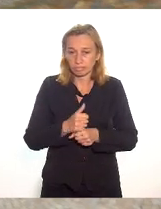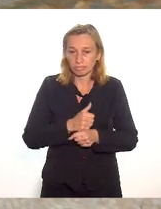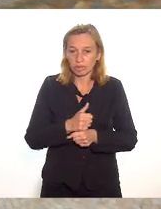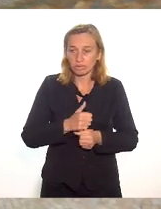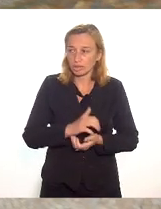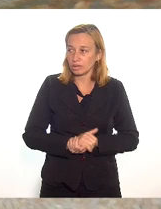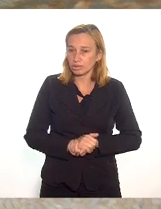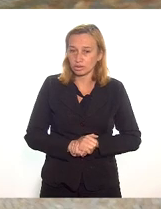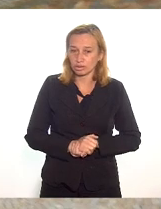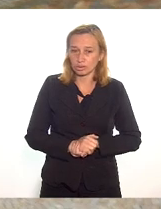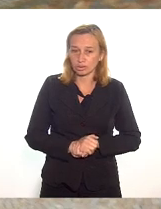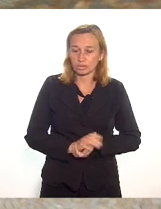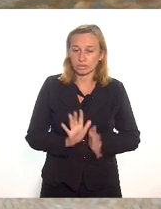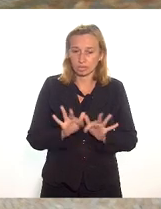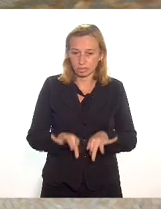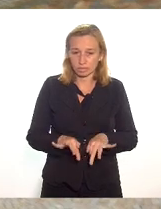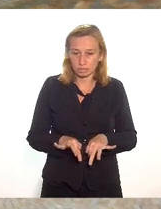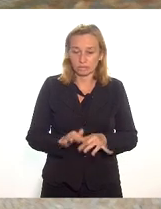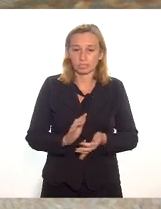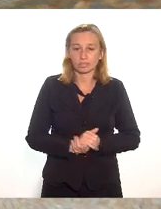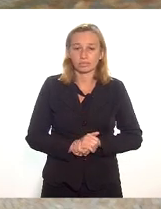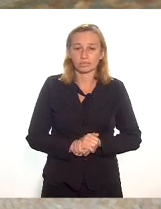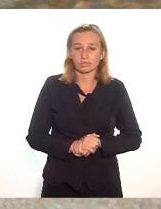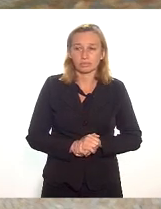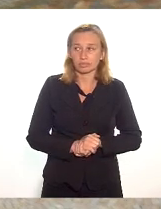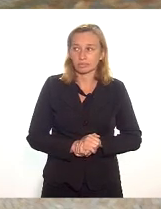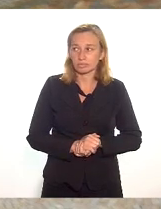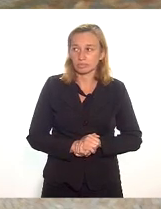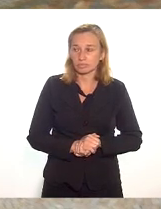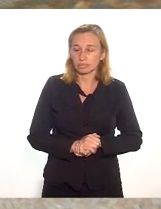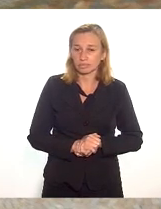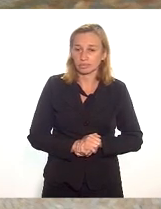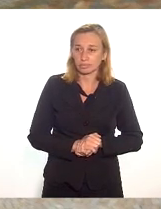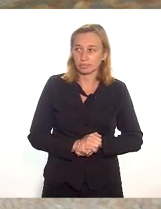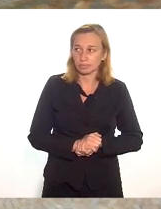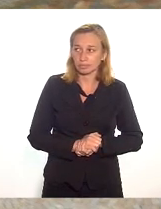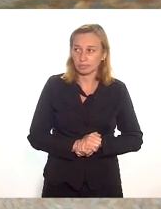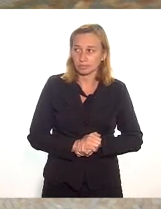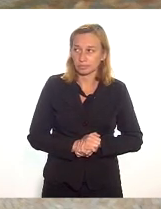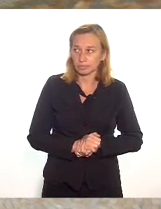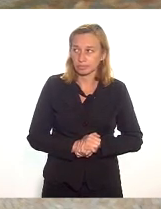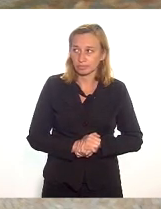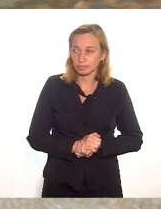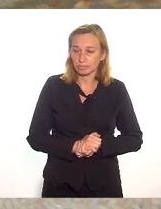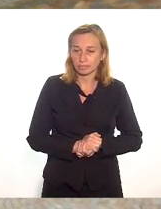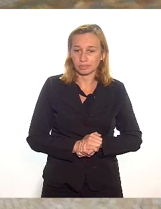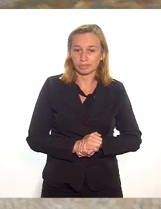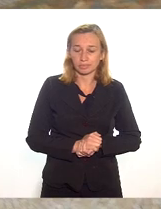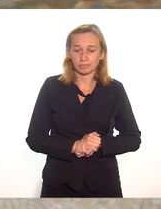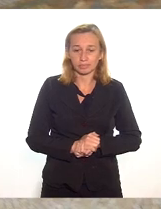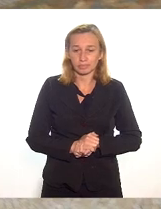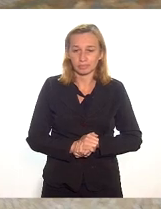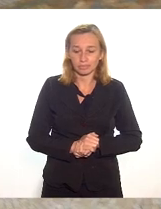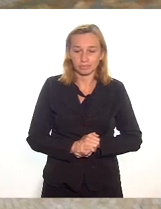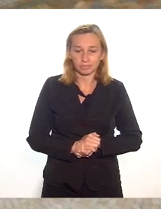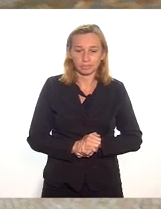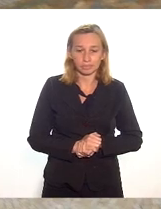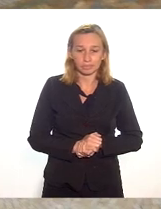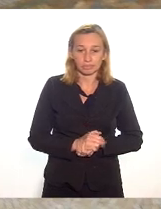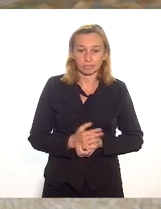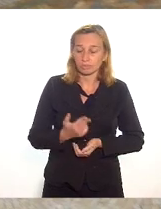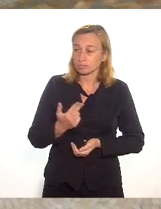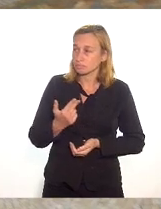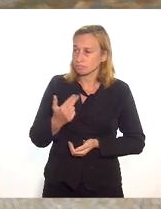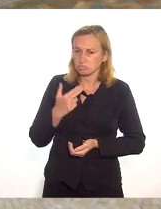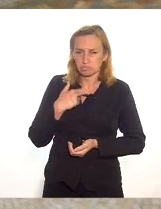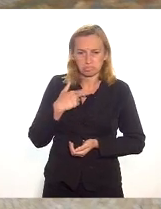do nosso, para encerrar, dos 151 anos do mais ilustre dos patienses. Não posso deixar